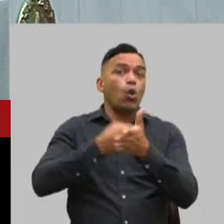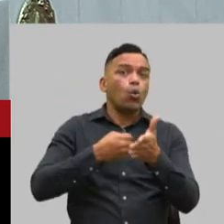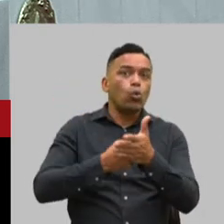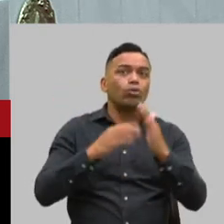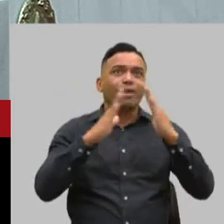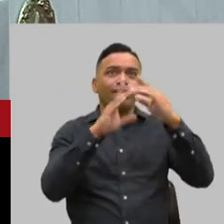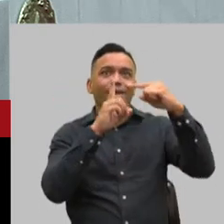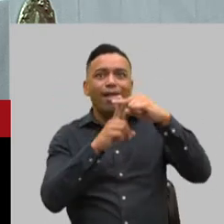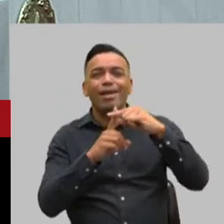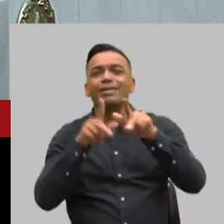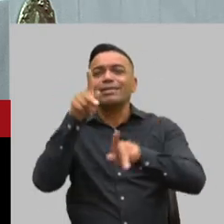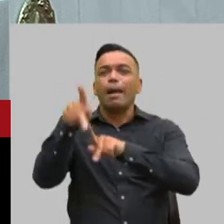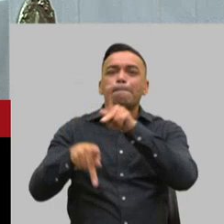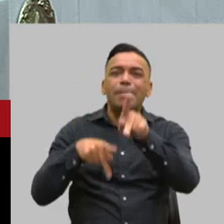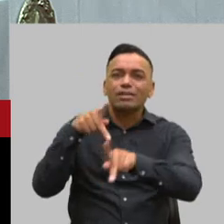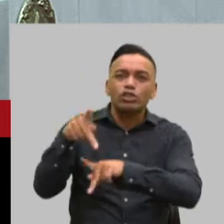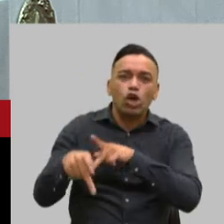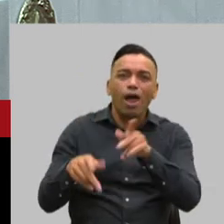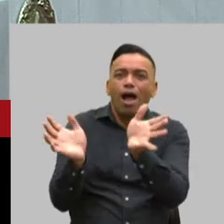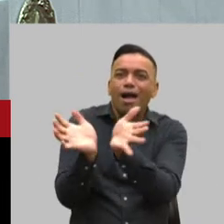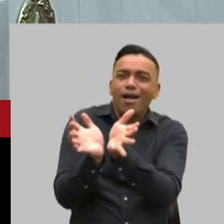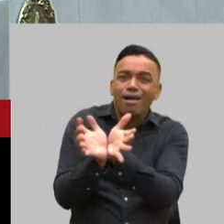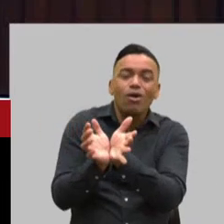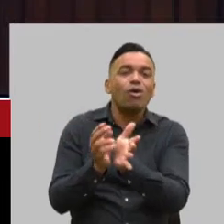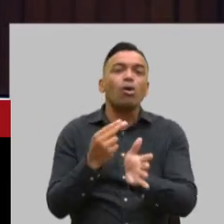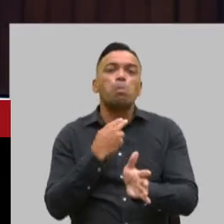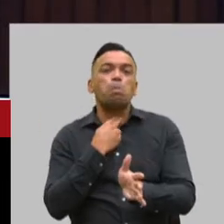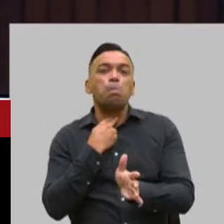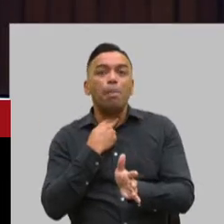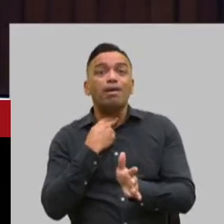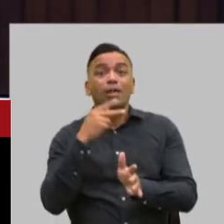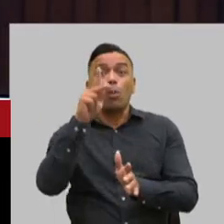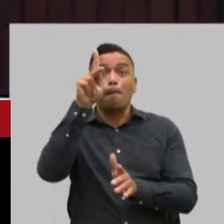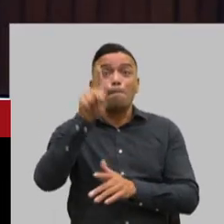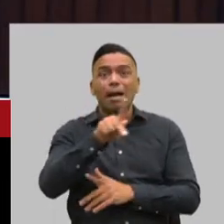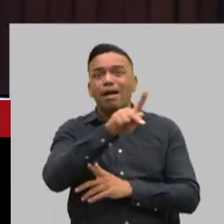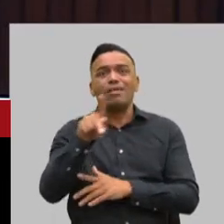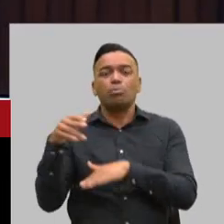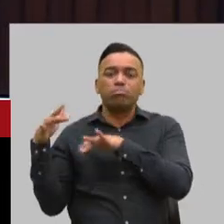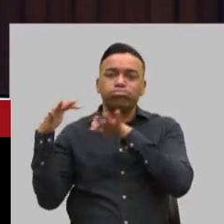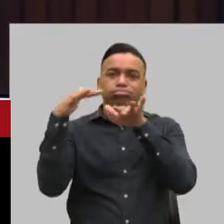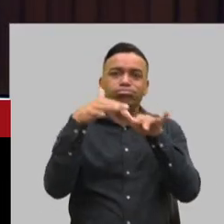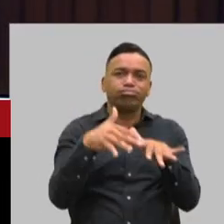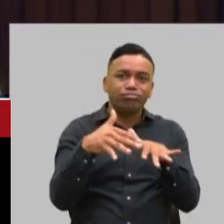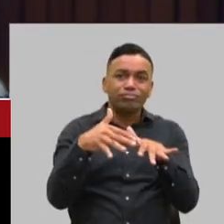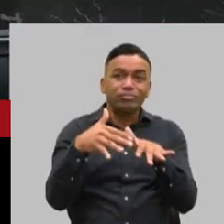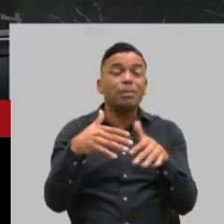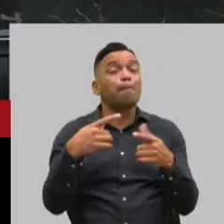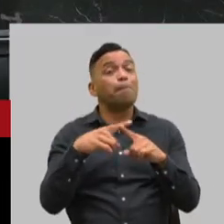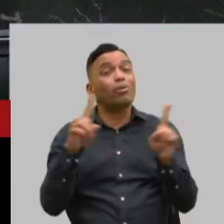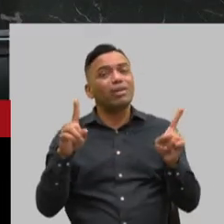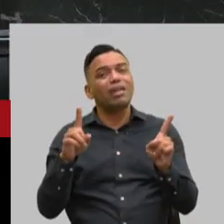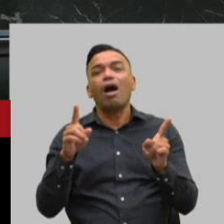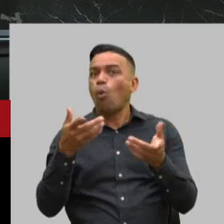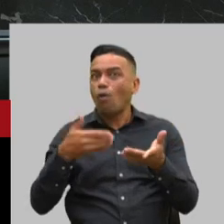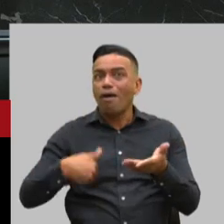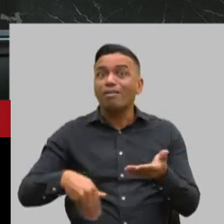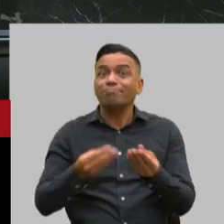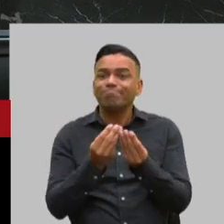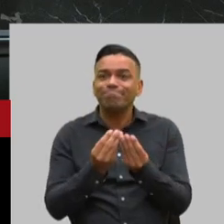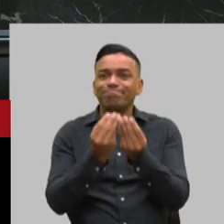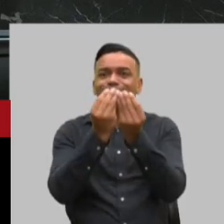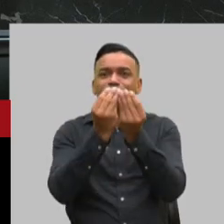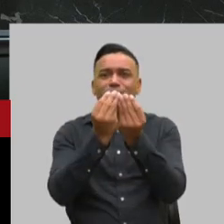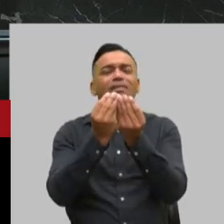e muitos padres, Dom Joel, não puderam vir porque estão celebrando nesse momento. Eu recebi vários e-mails e mensagens, não vou poder ler